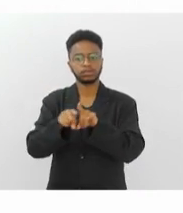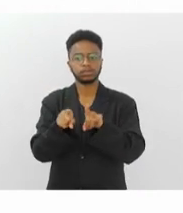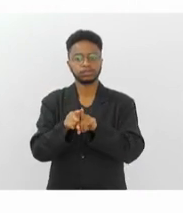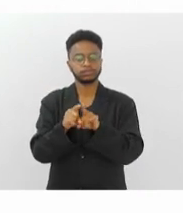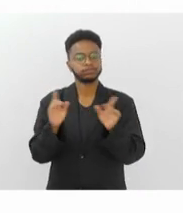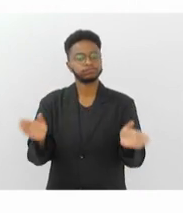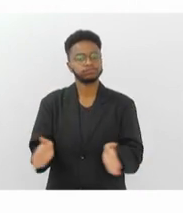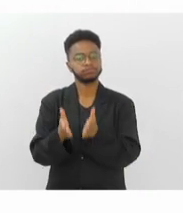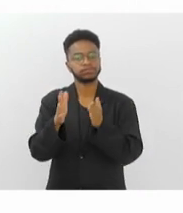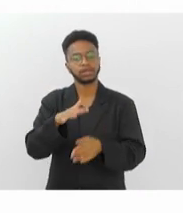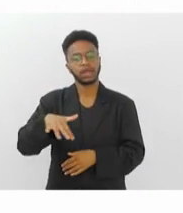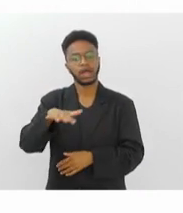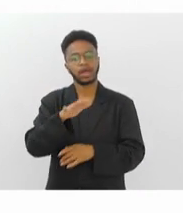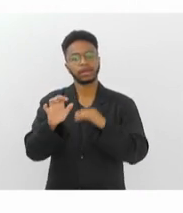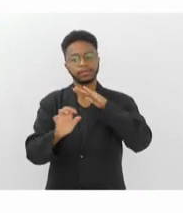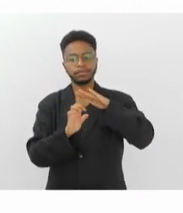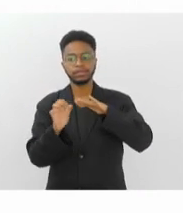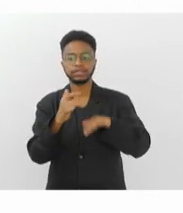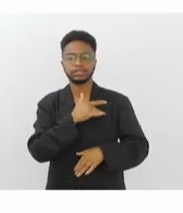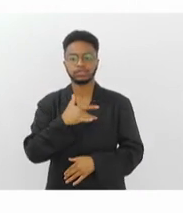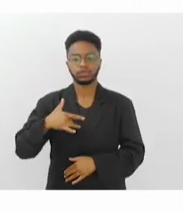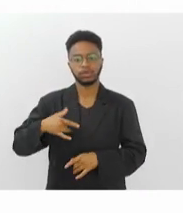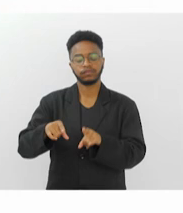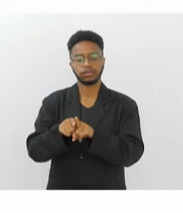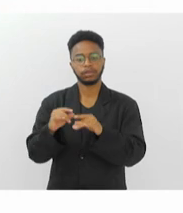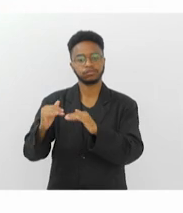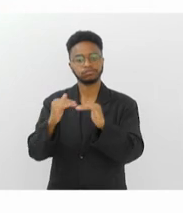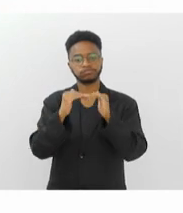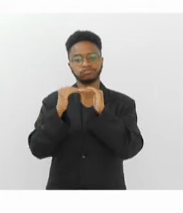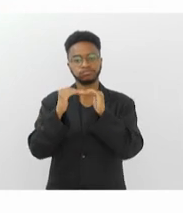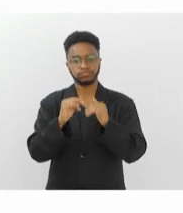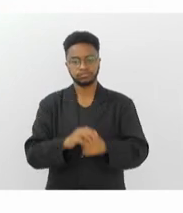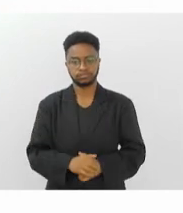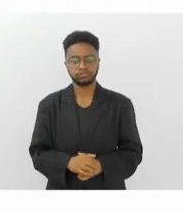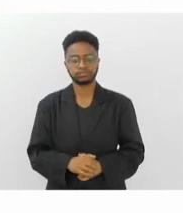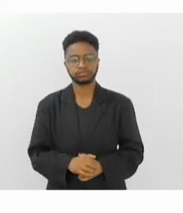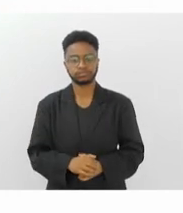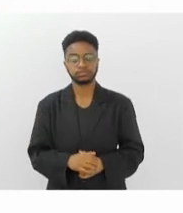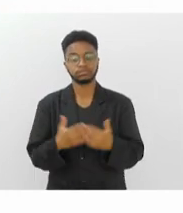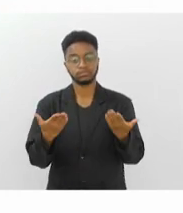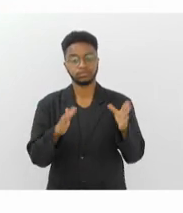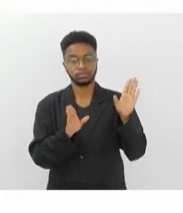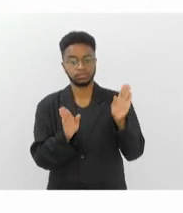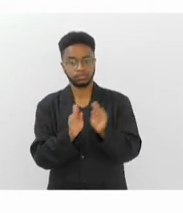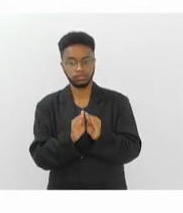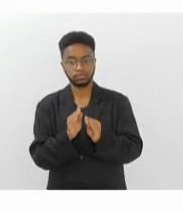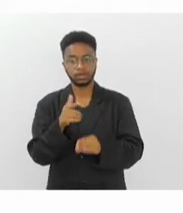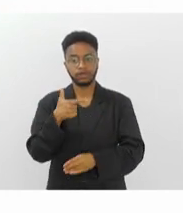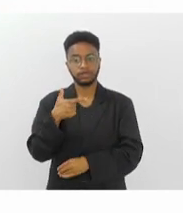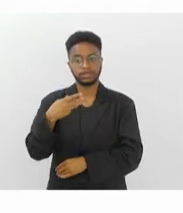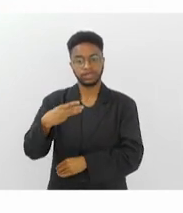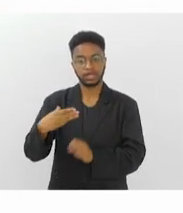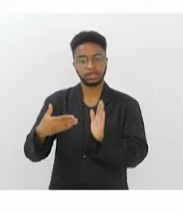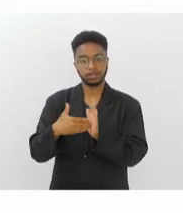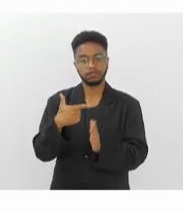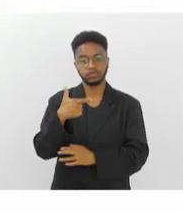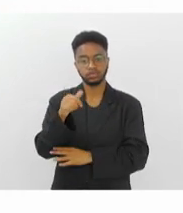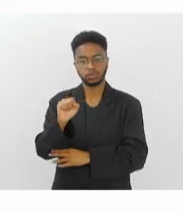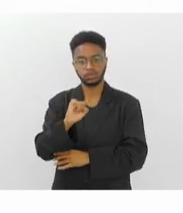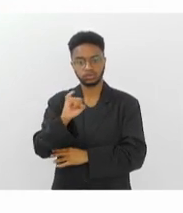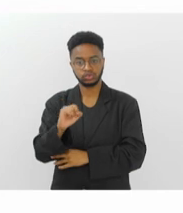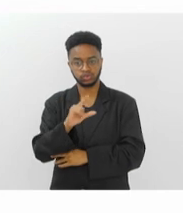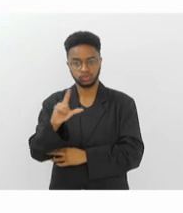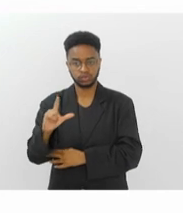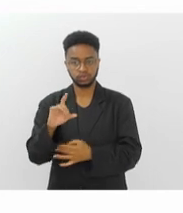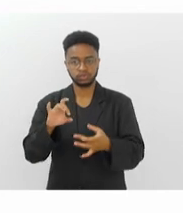promovem um ambiente empresarial saudável e equitativo. Em suma, de 23 a 28 de julho, no